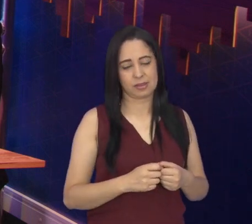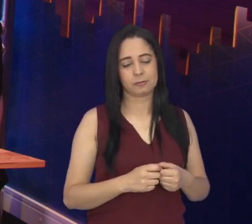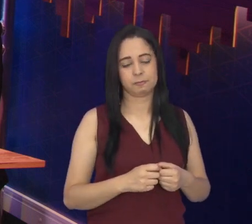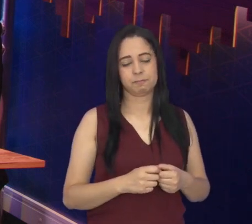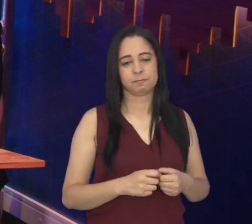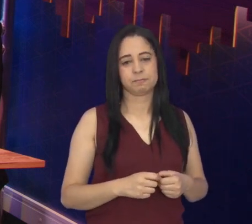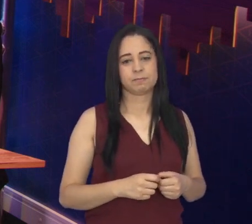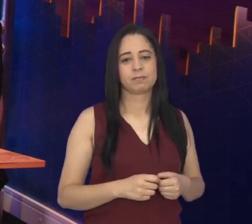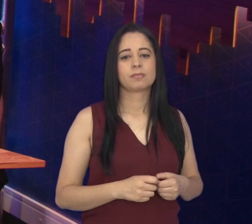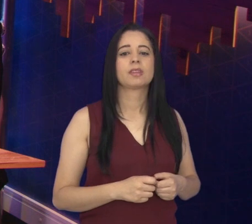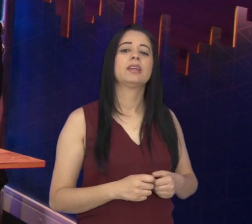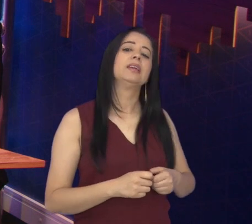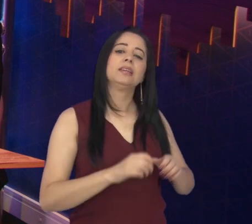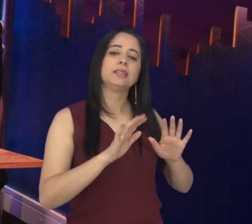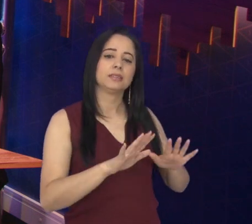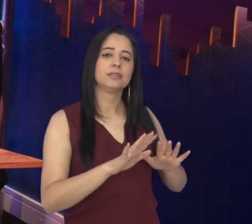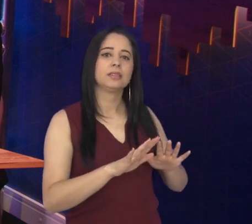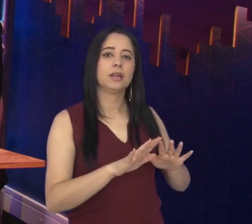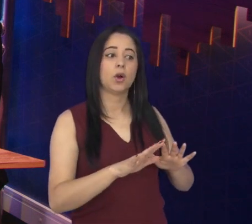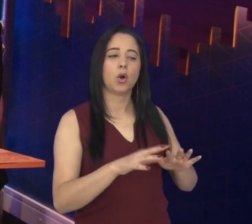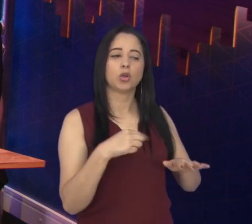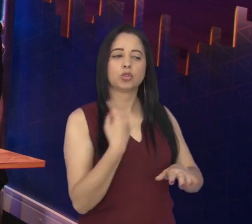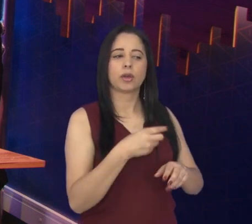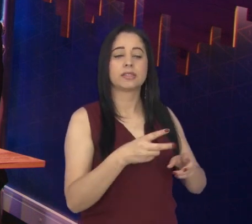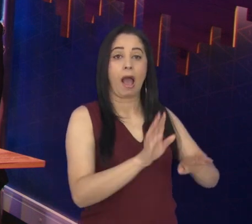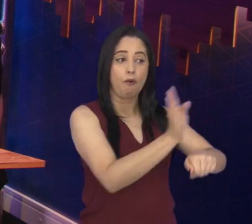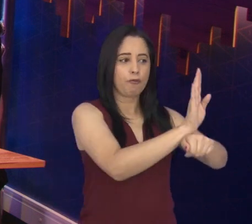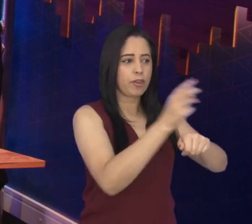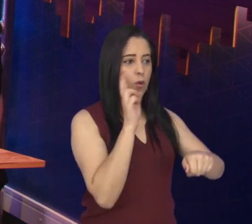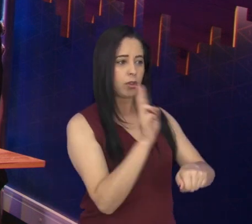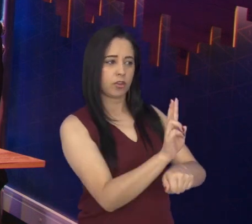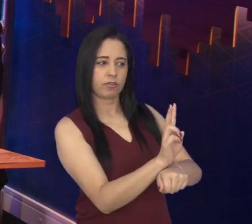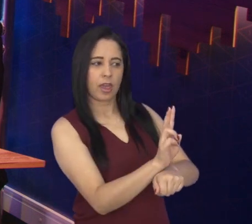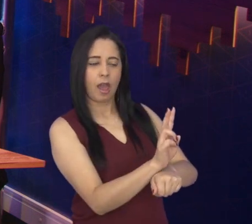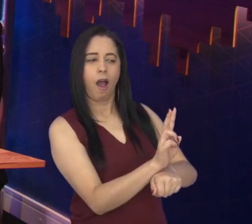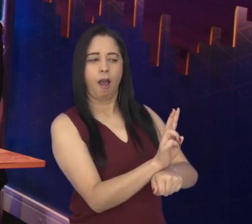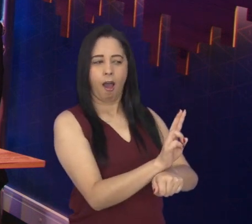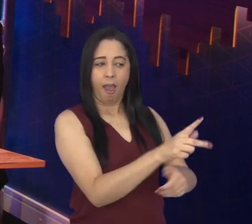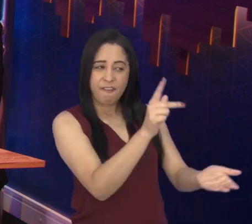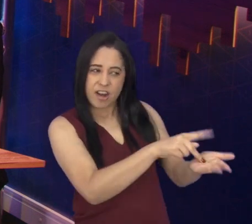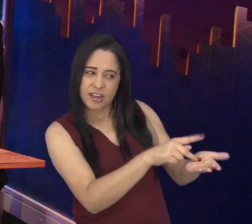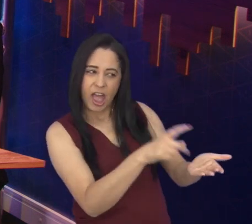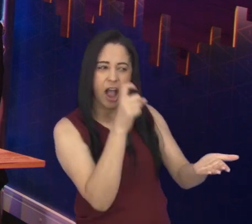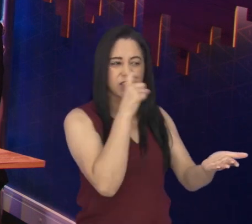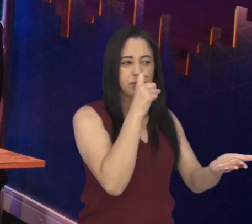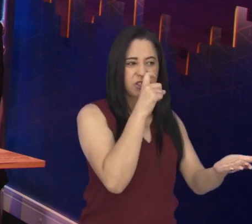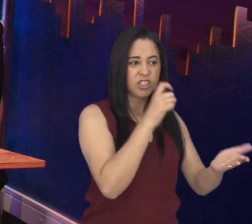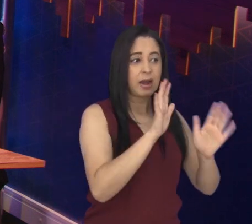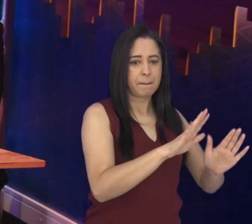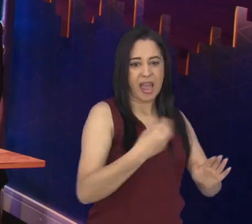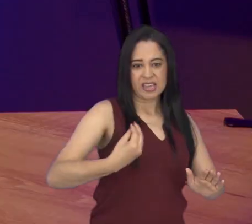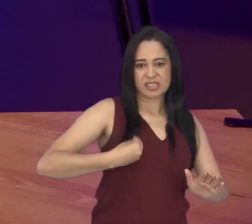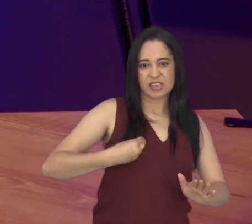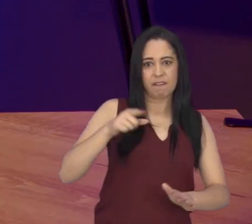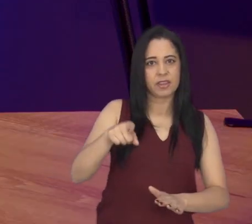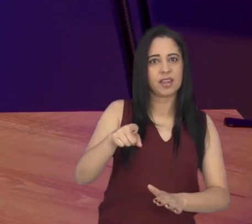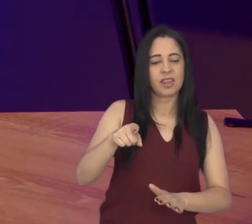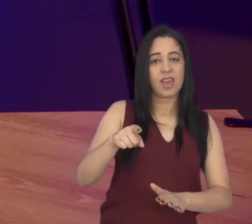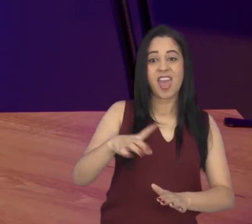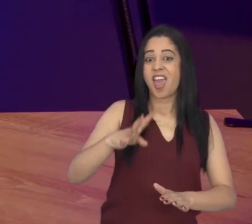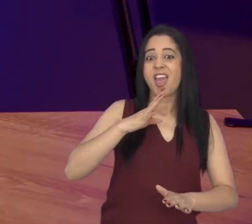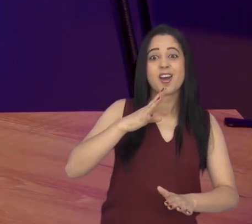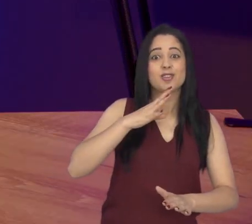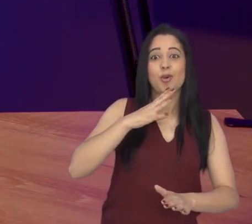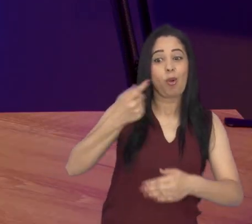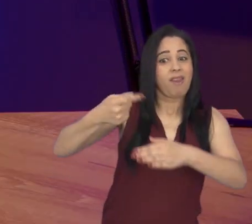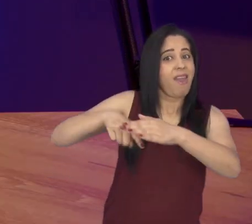legal, o quanto eles realmente estão sendo sinceros ou não, diferente da vida real, que a gente nunca sabe quais são as reais intenções